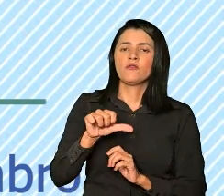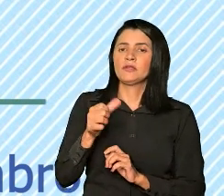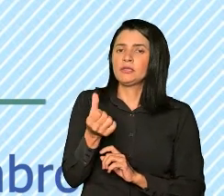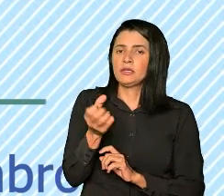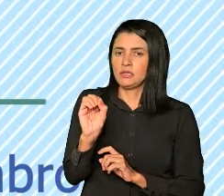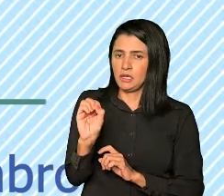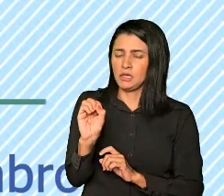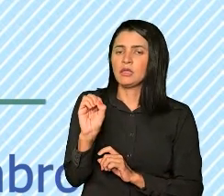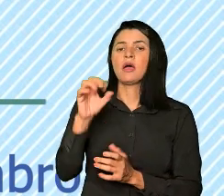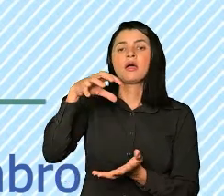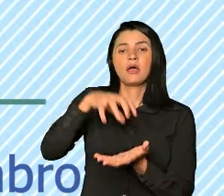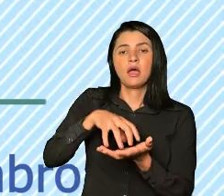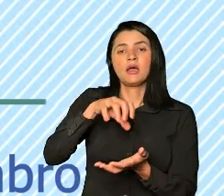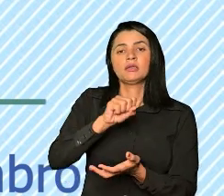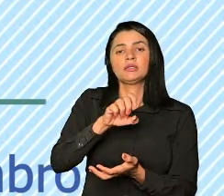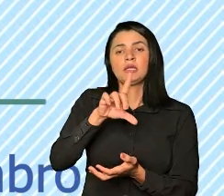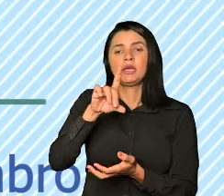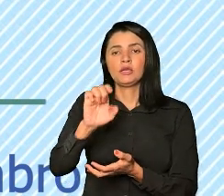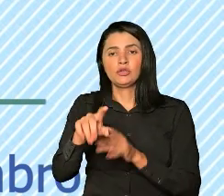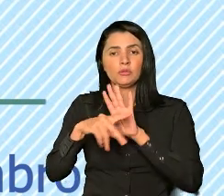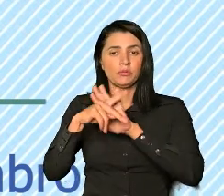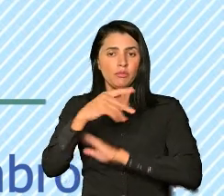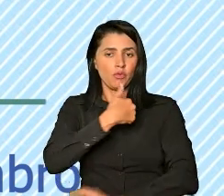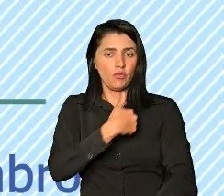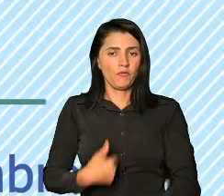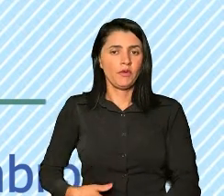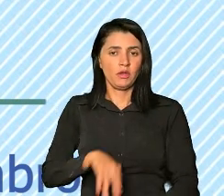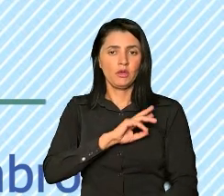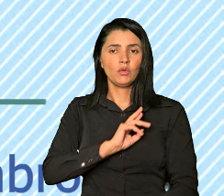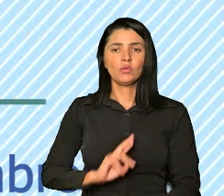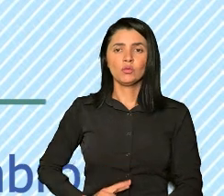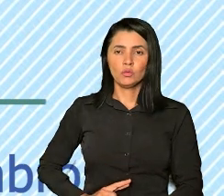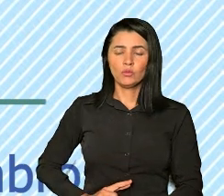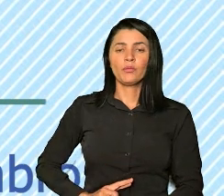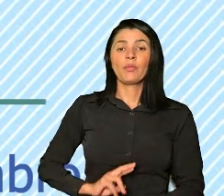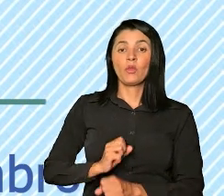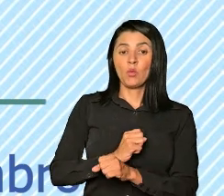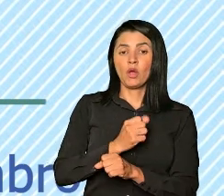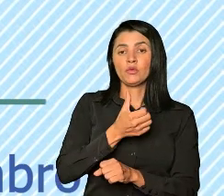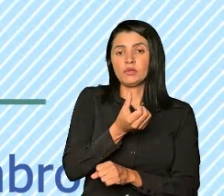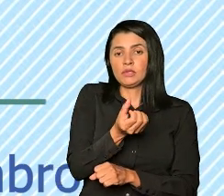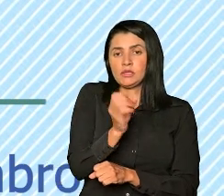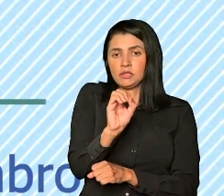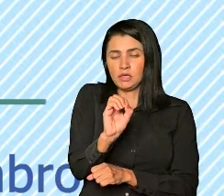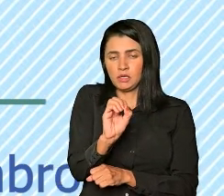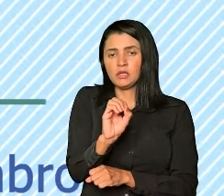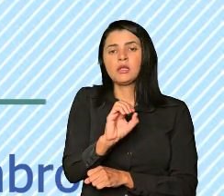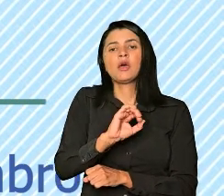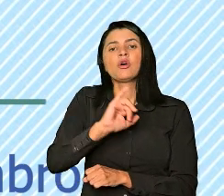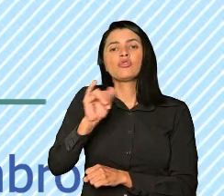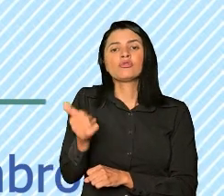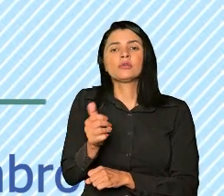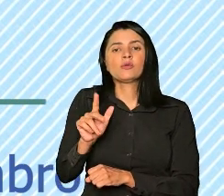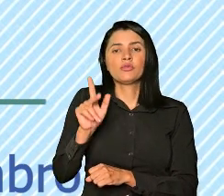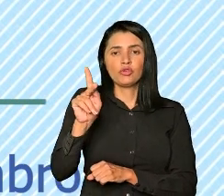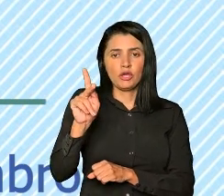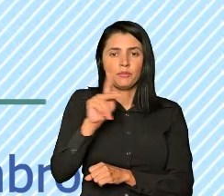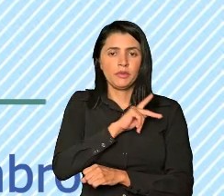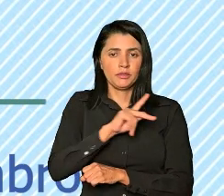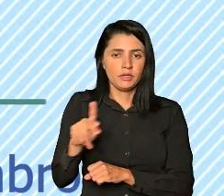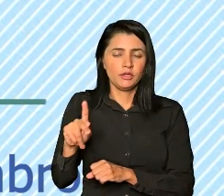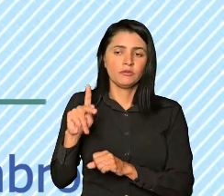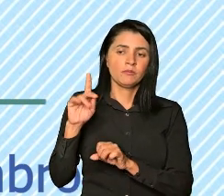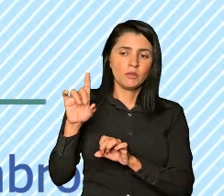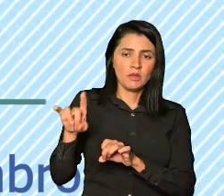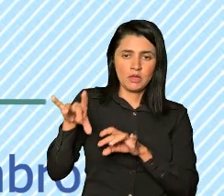sede do governo republicano, né? Em 60, o Juscelino Kubitschek, quando sai,